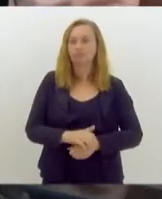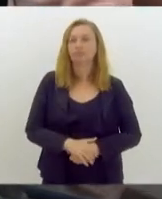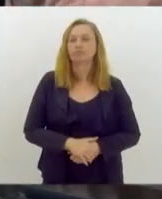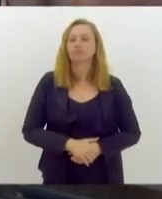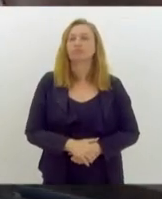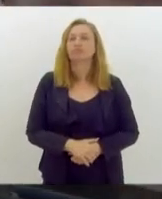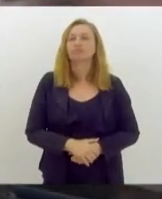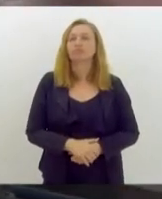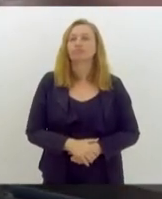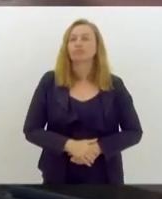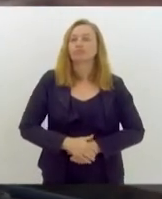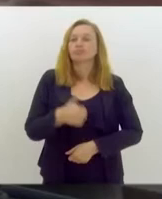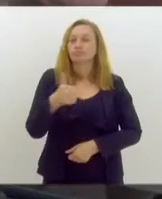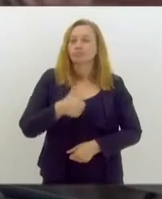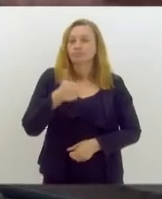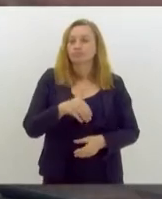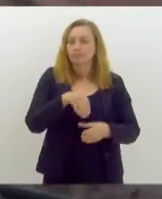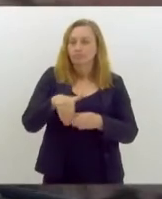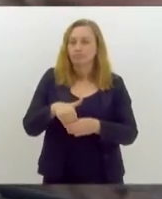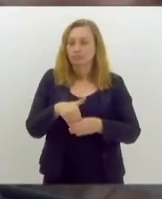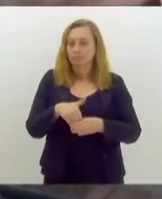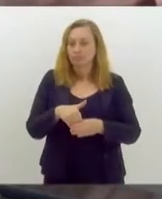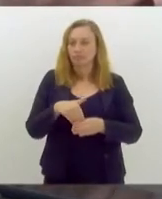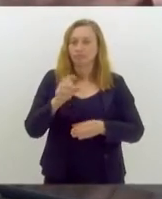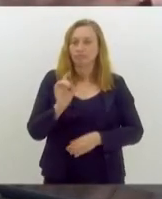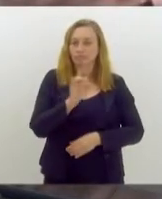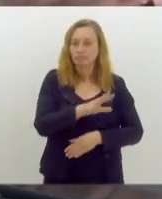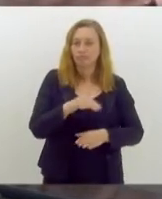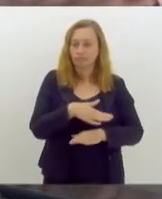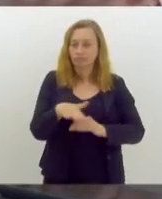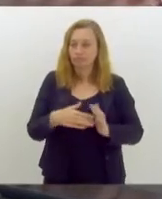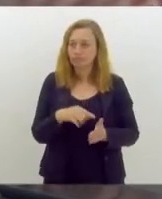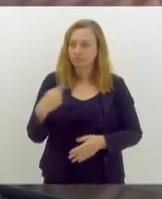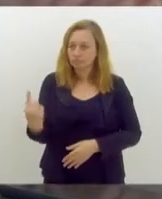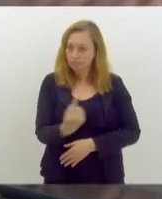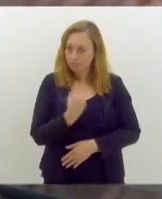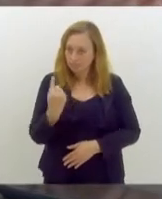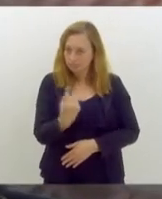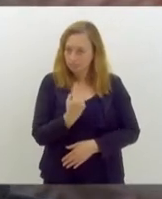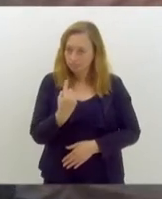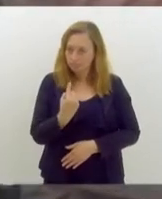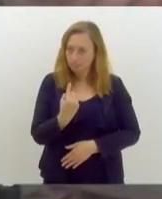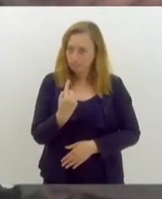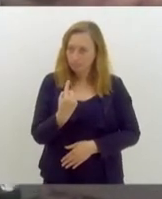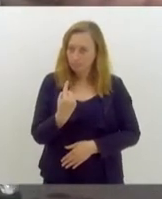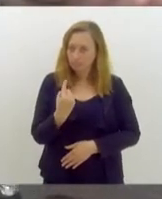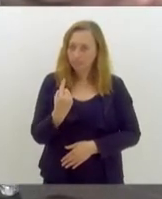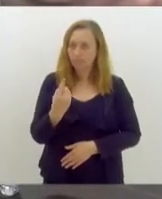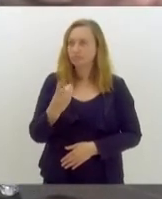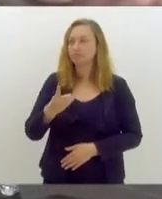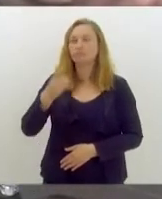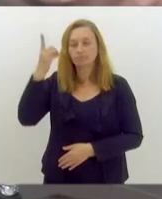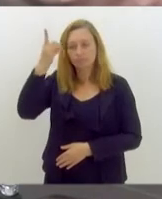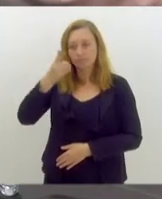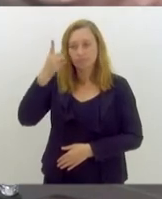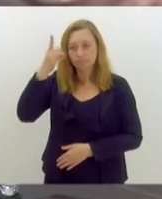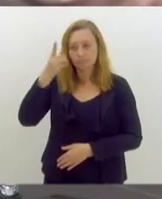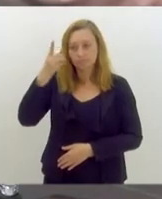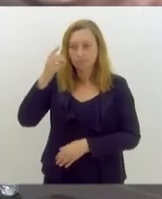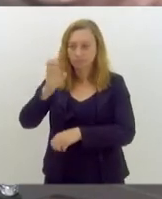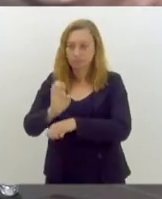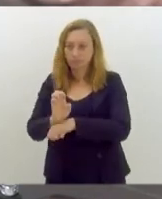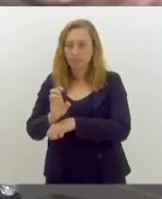de primeiro turno mas de turno único para todos nós que fomos candidatos a deputados estaduais ou